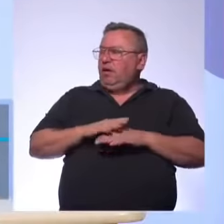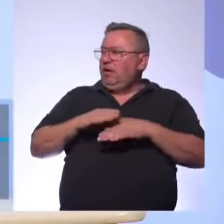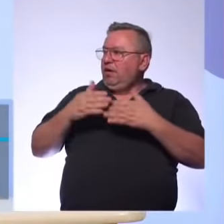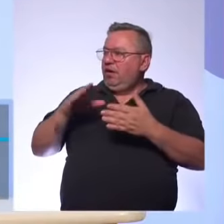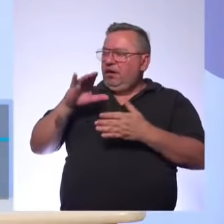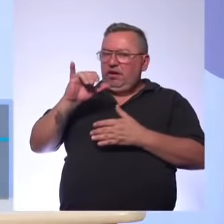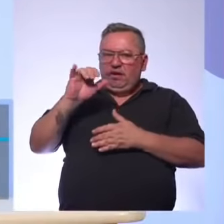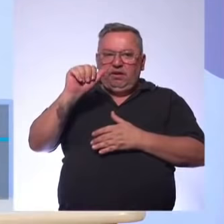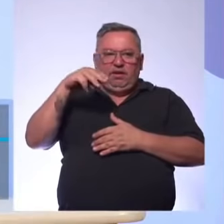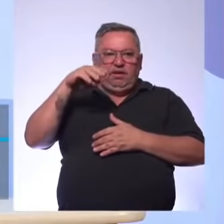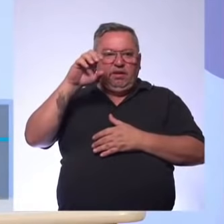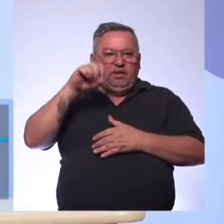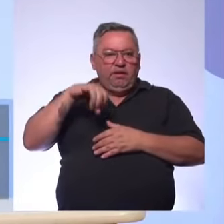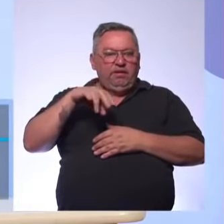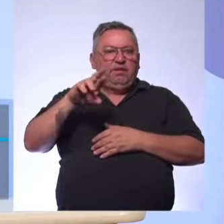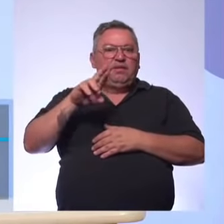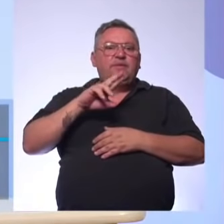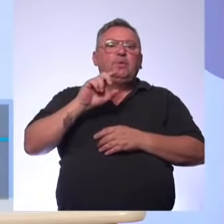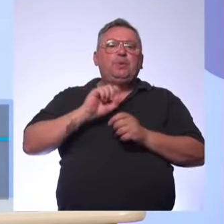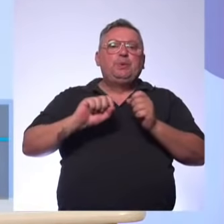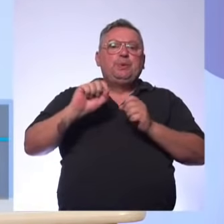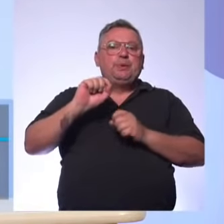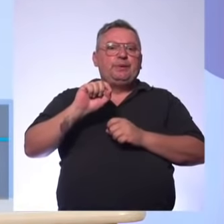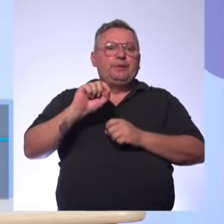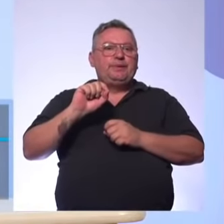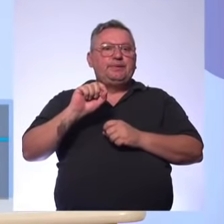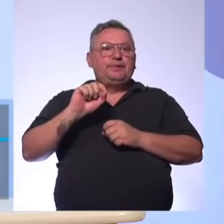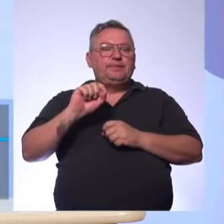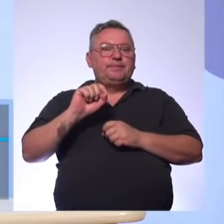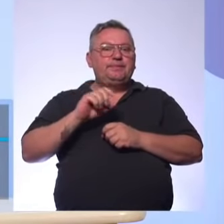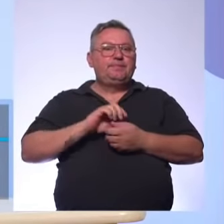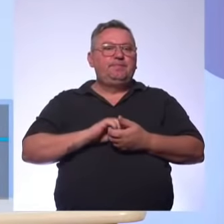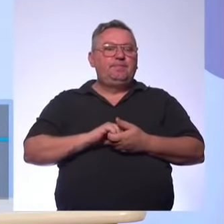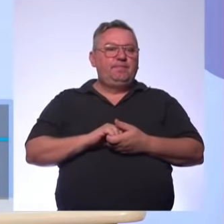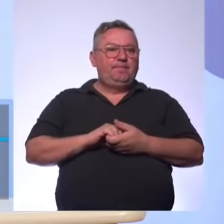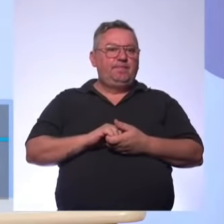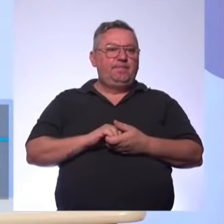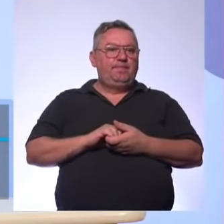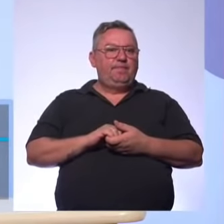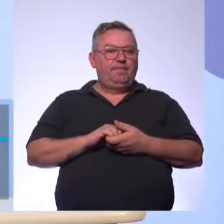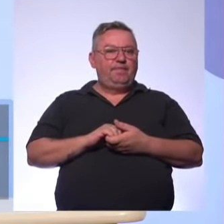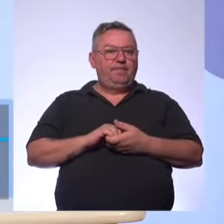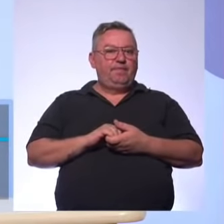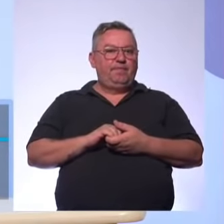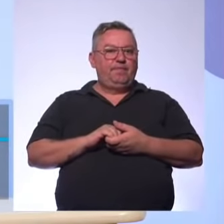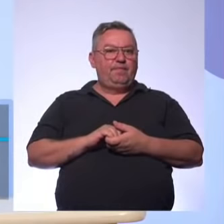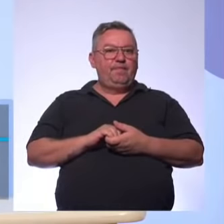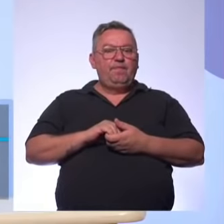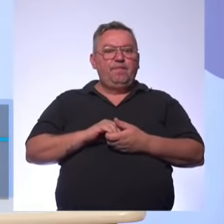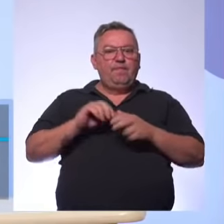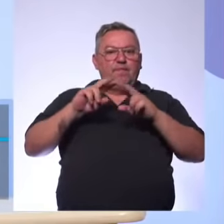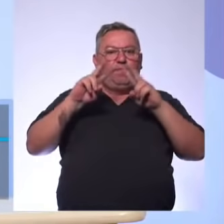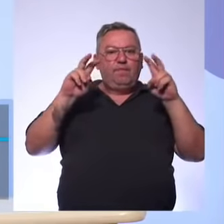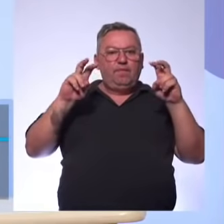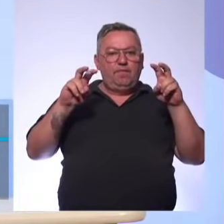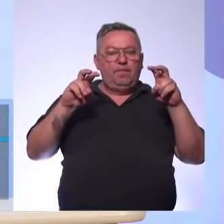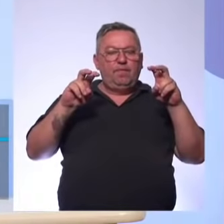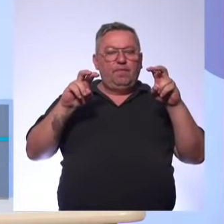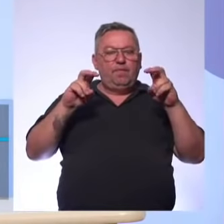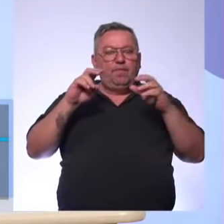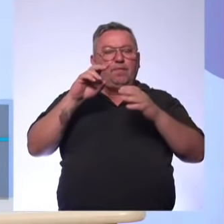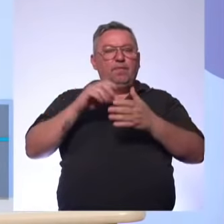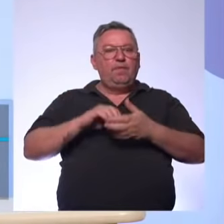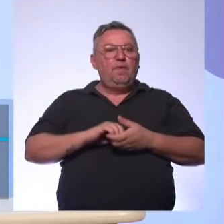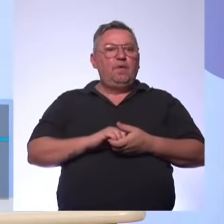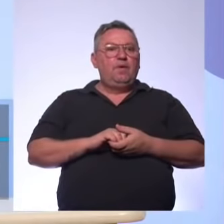Yasmin respondeu, title, how we can prevent floods. O assunto, ela respondeu floods e a terceira